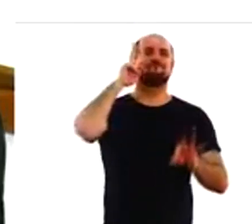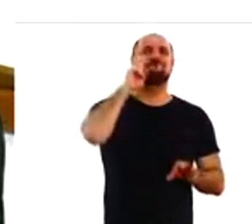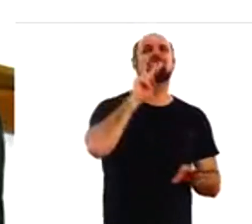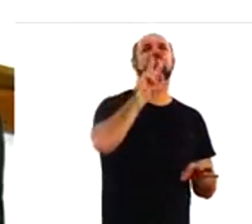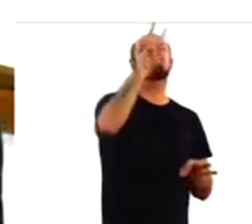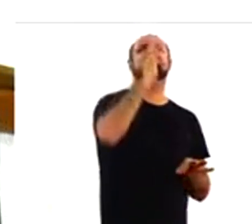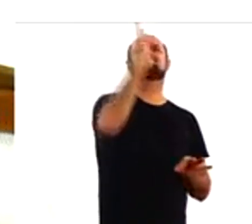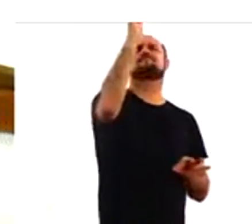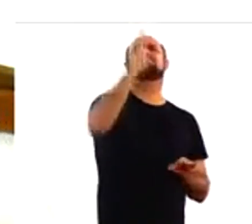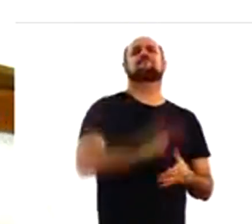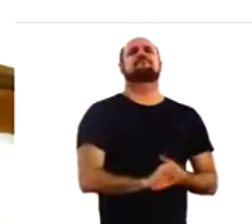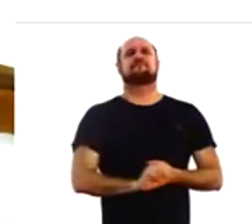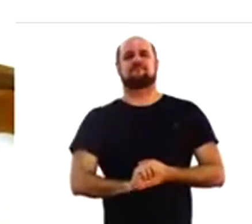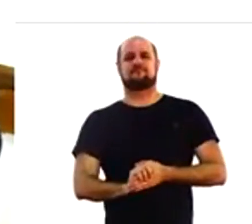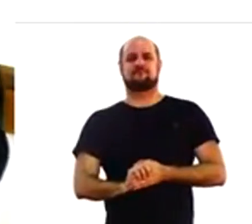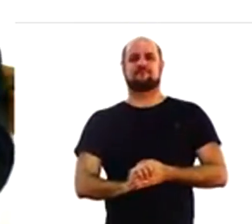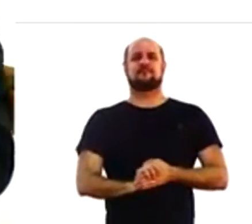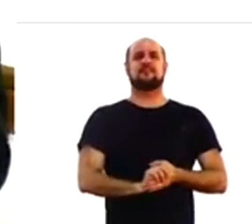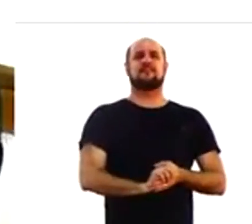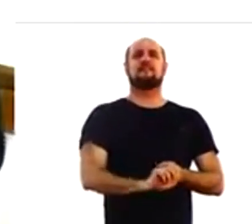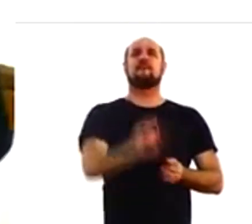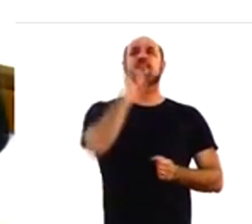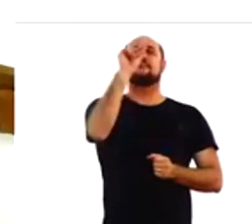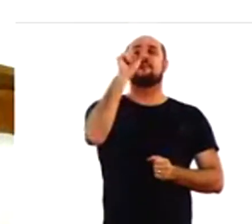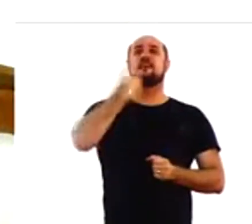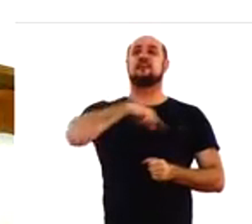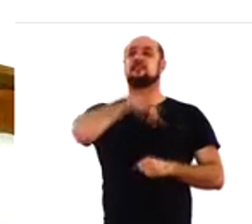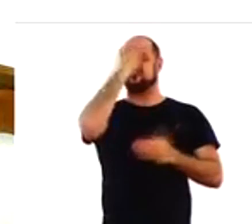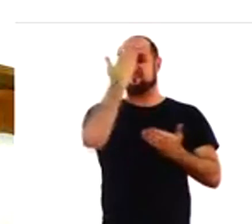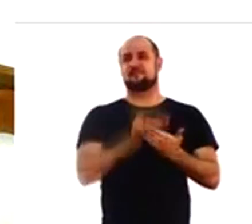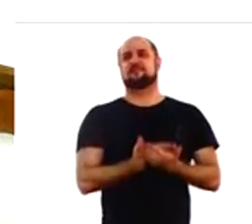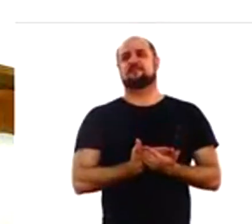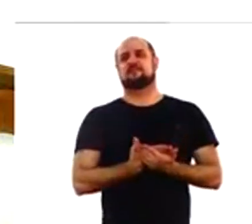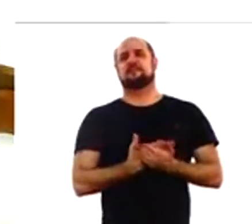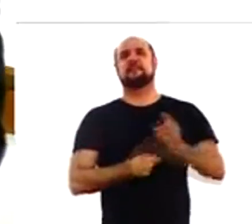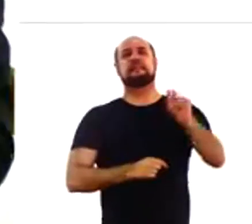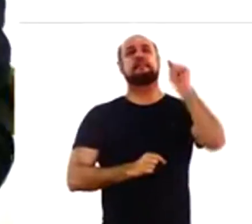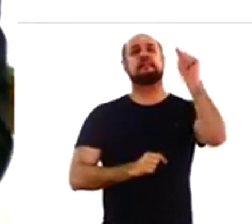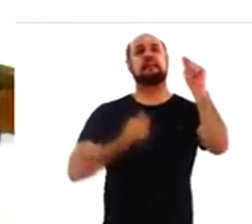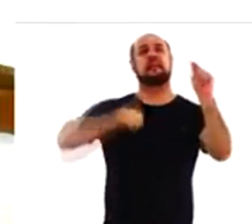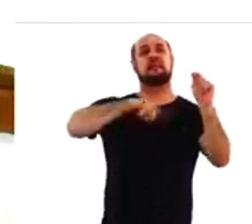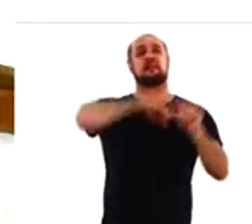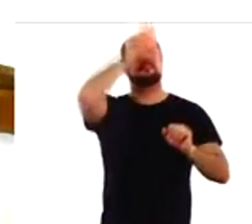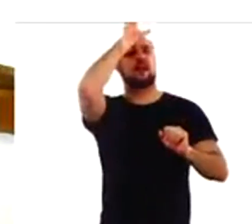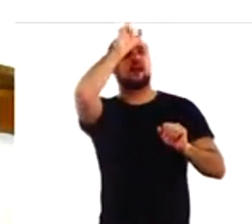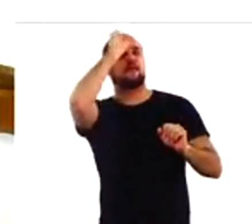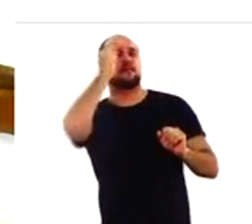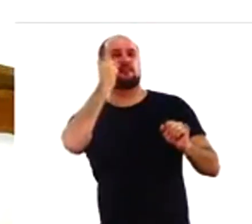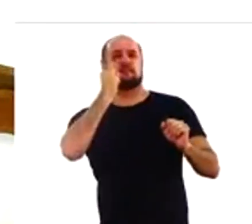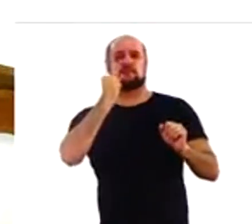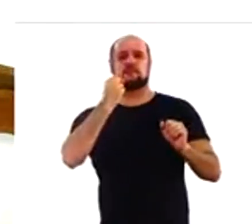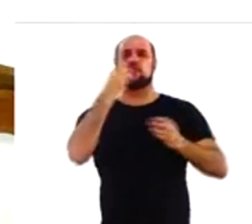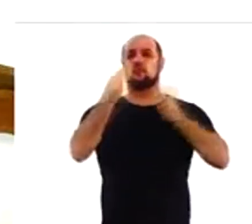frente. Em que temos crido, meus irmãos, como propriedade de Deus? O que temos aprendido como preservados